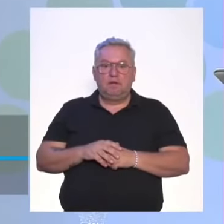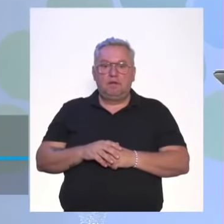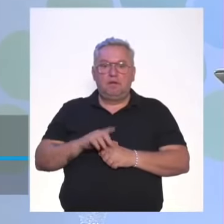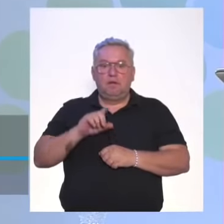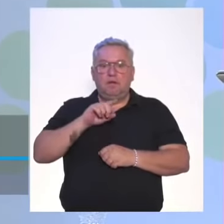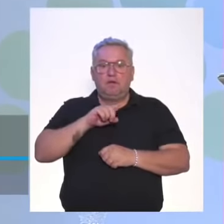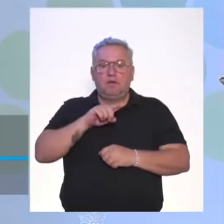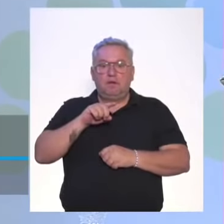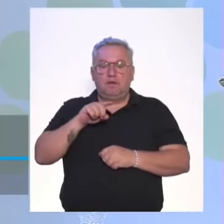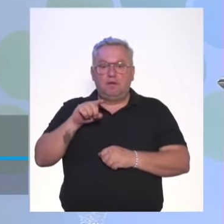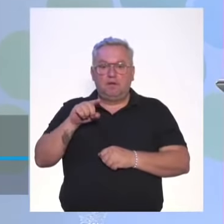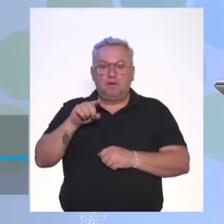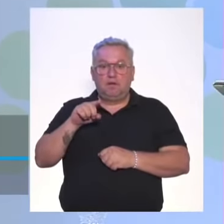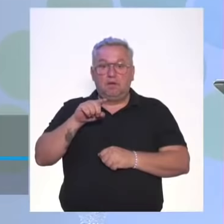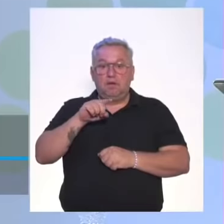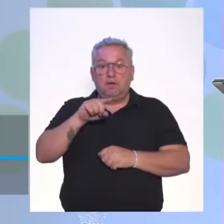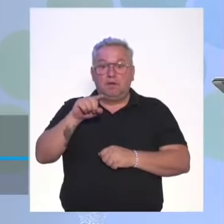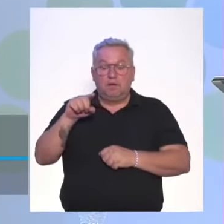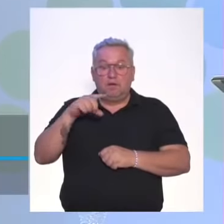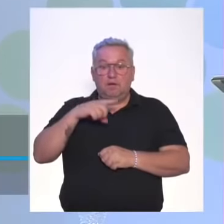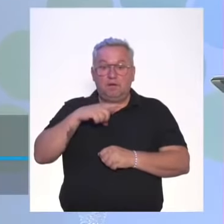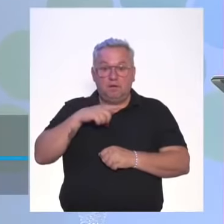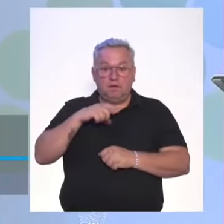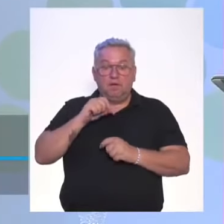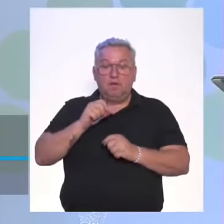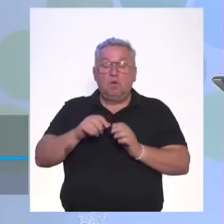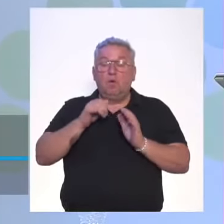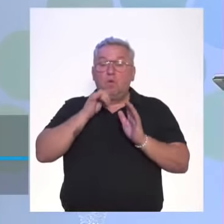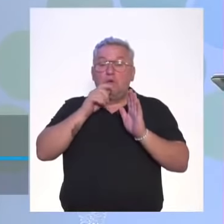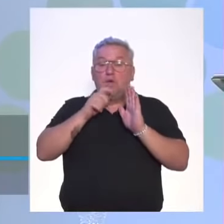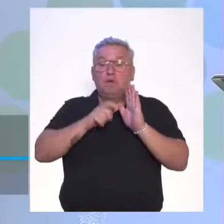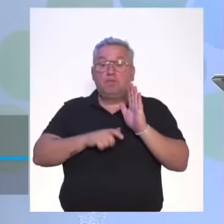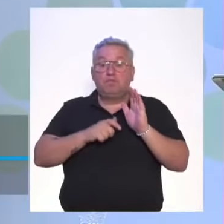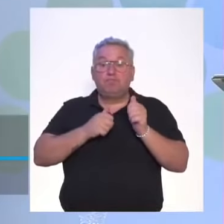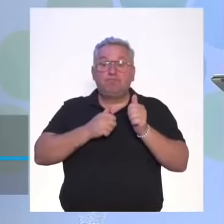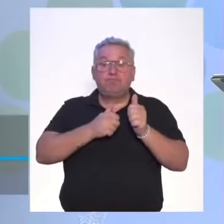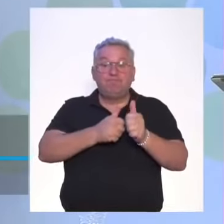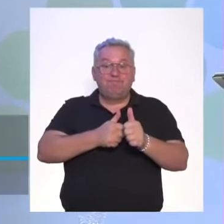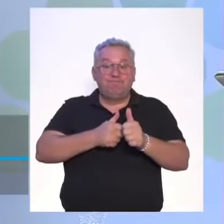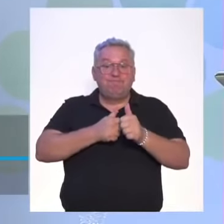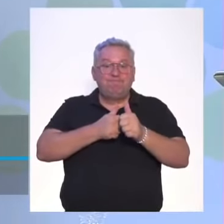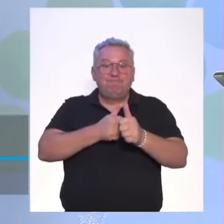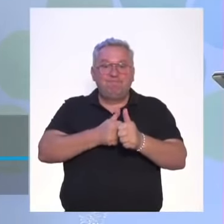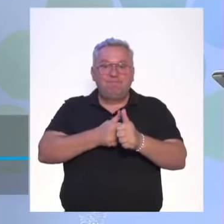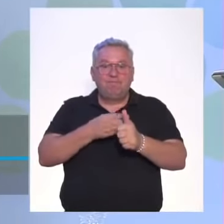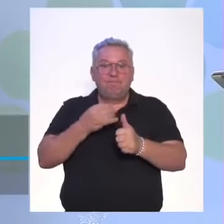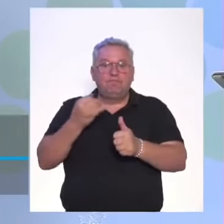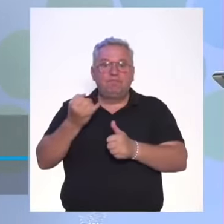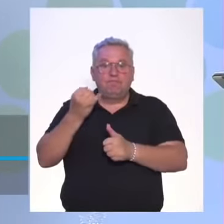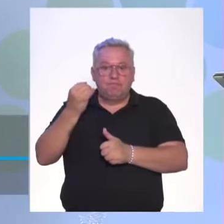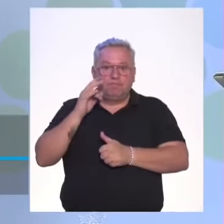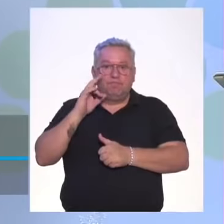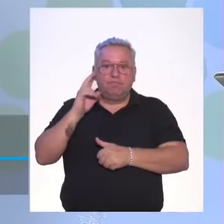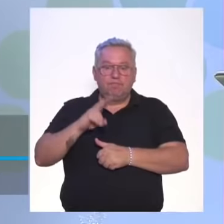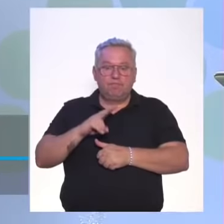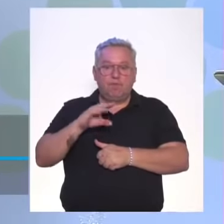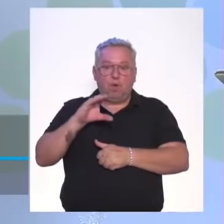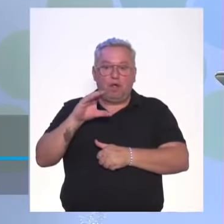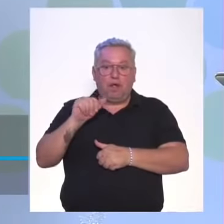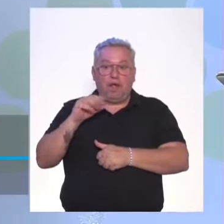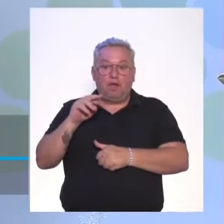você sobre a frase dois você passa a ser um exemplo a ser seguido Você é muito importante nessa ventando